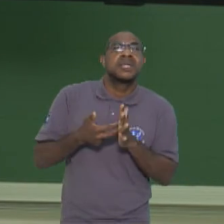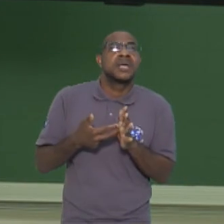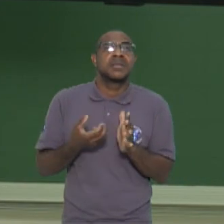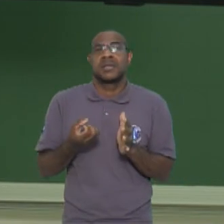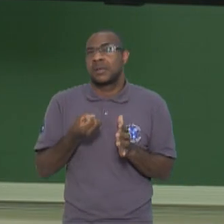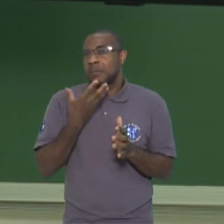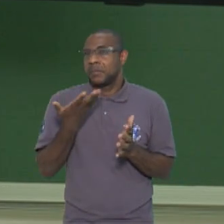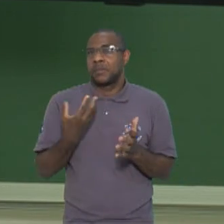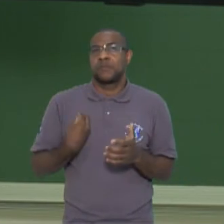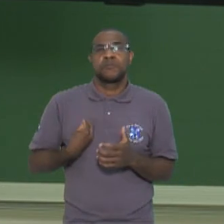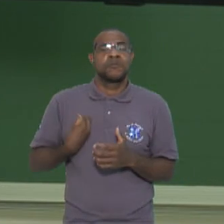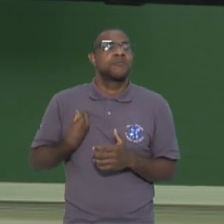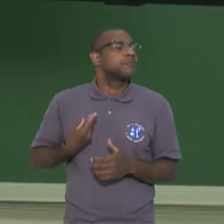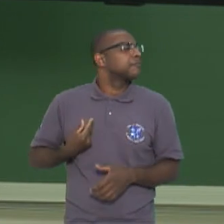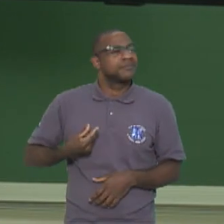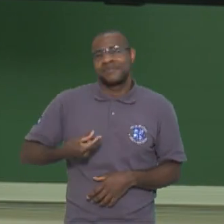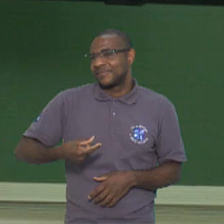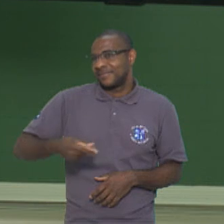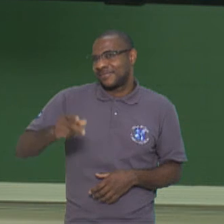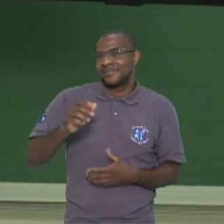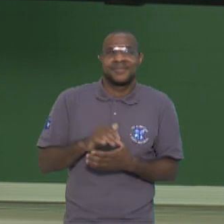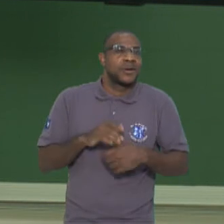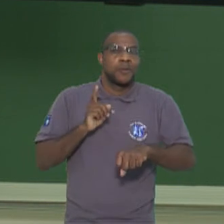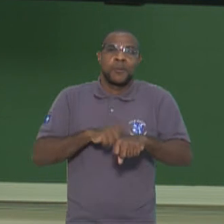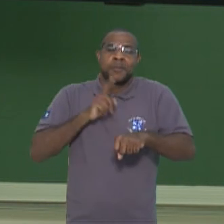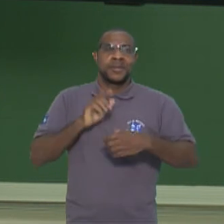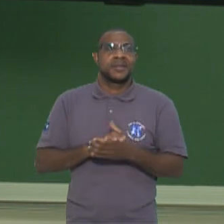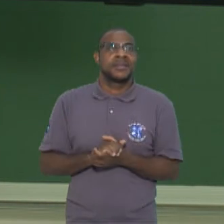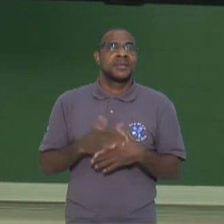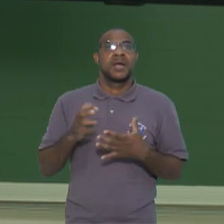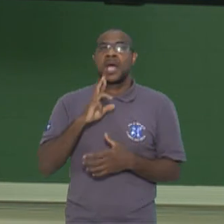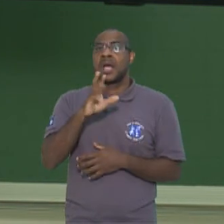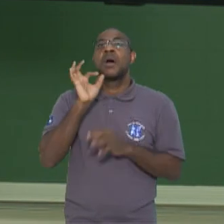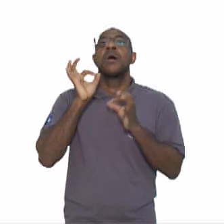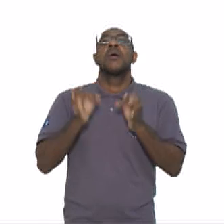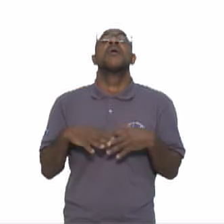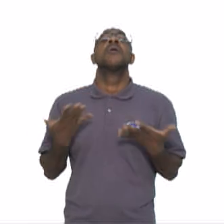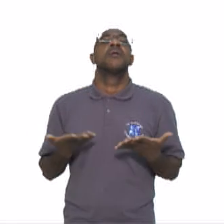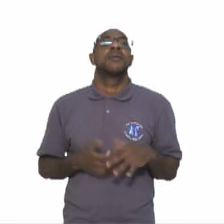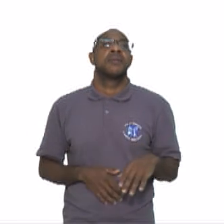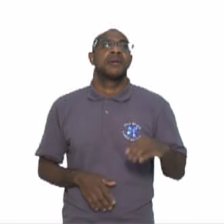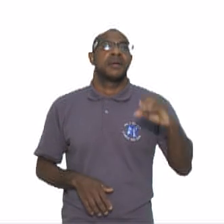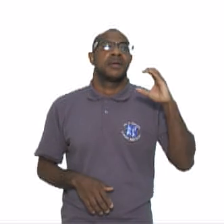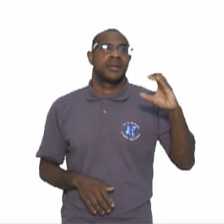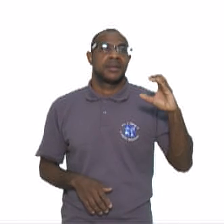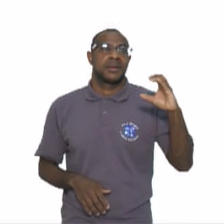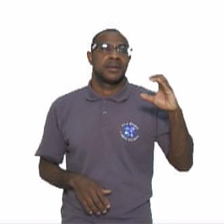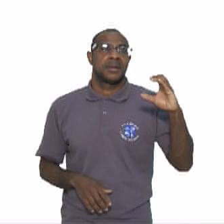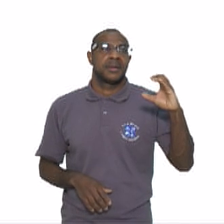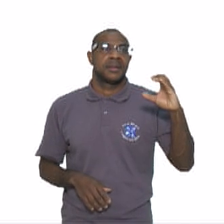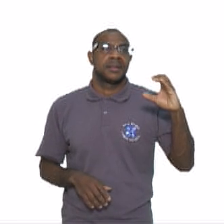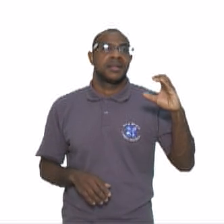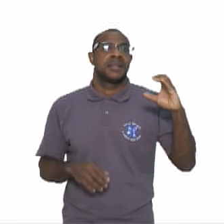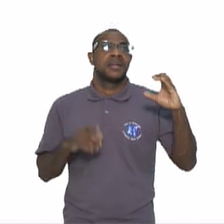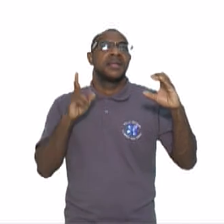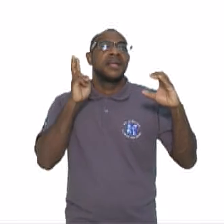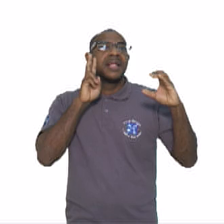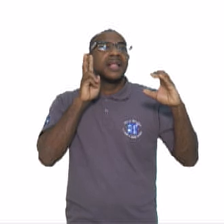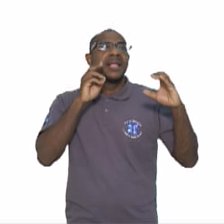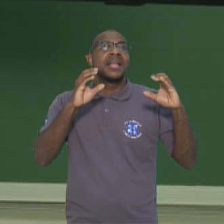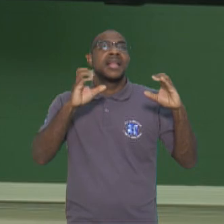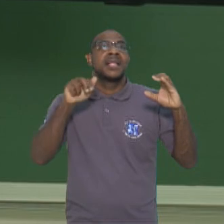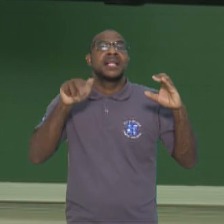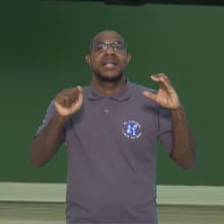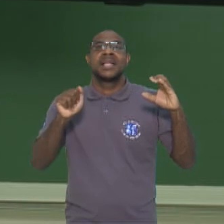em diversos outros momentos. Então, a resposta correta é a cena. A Maria se lembra de uma cena de beijo com